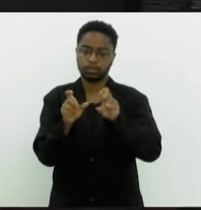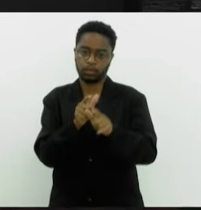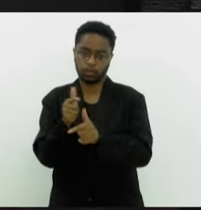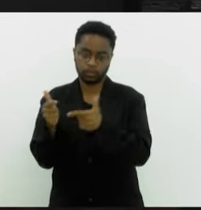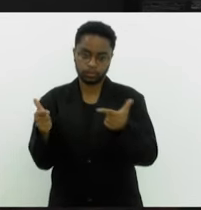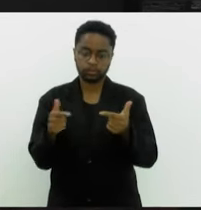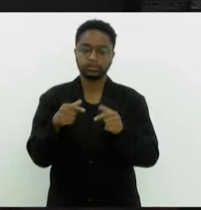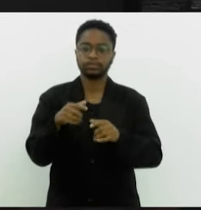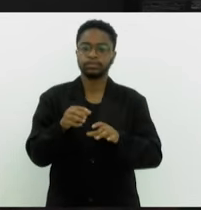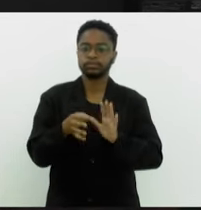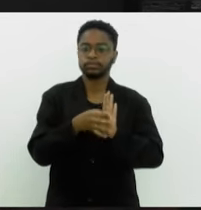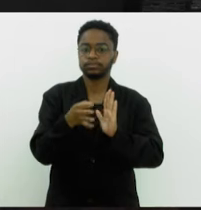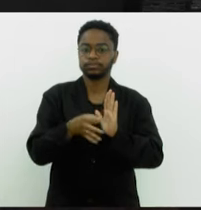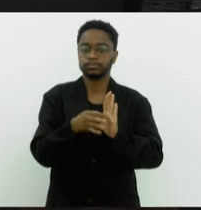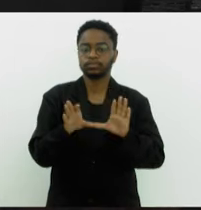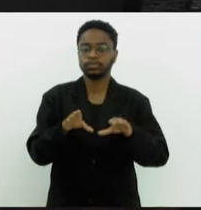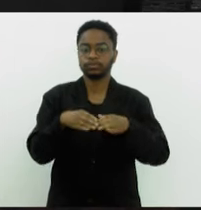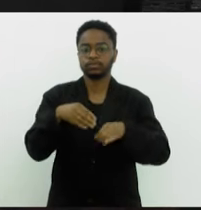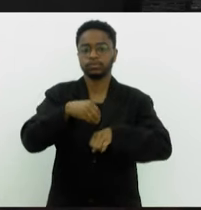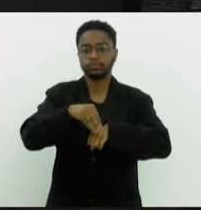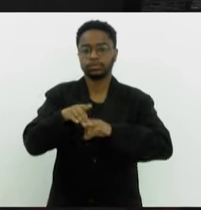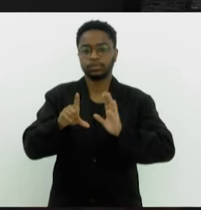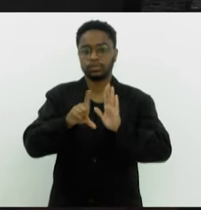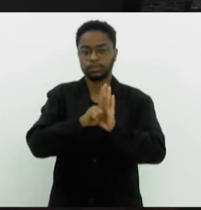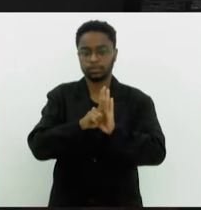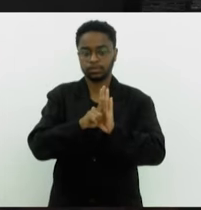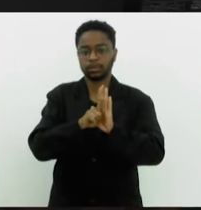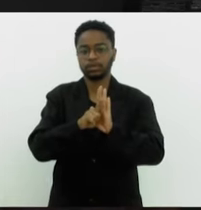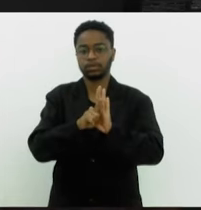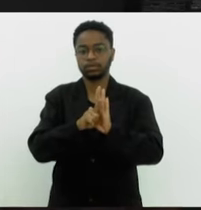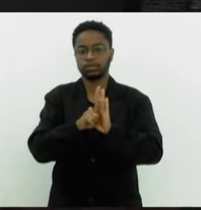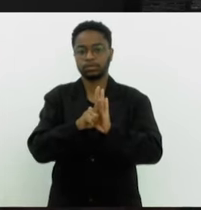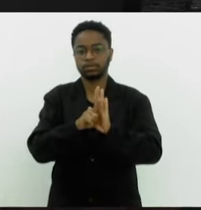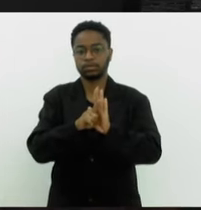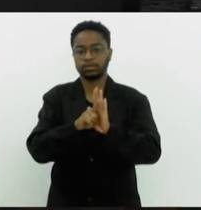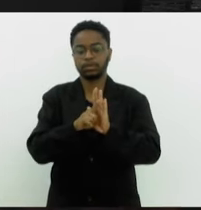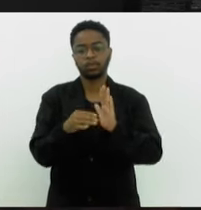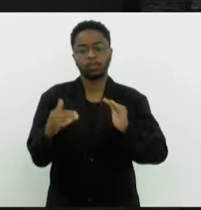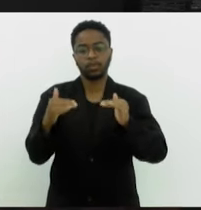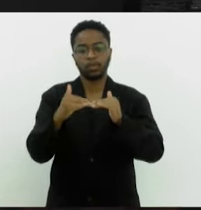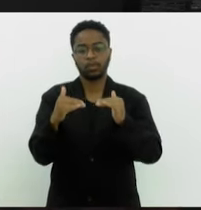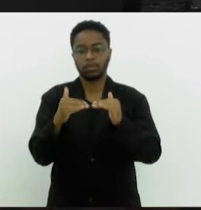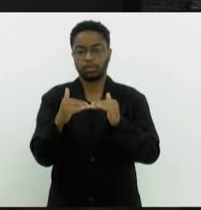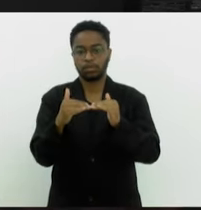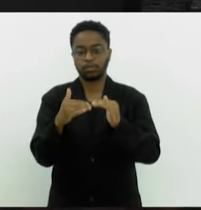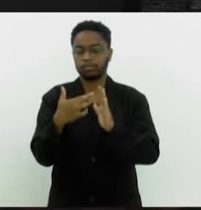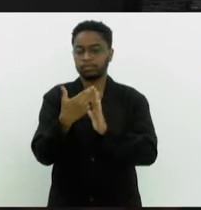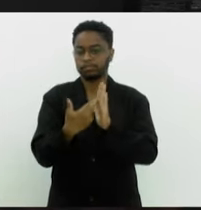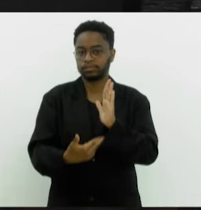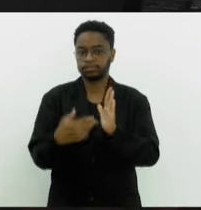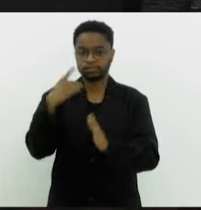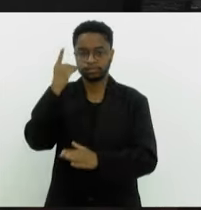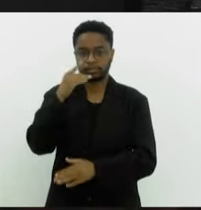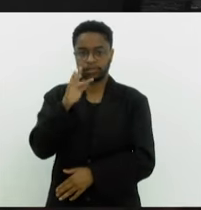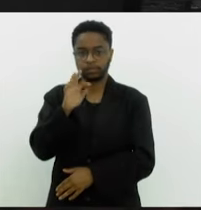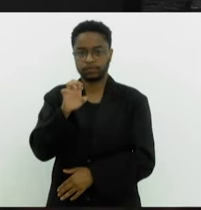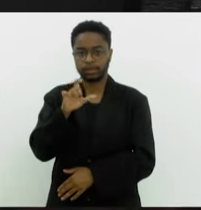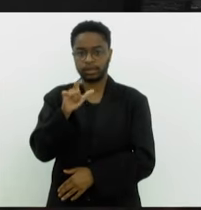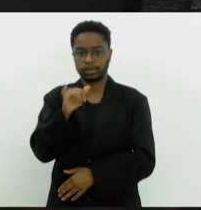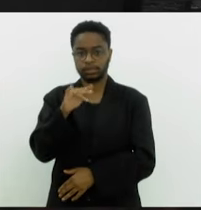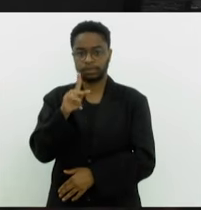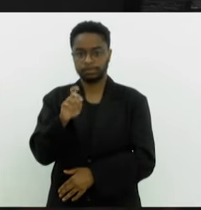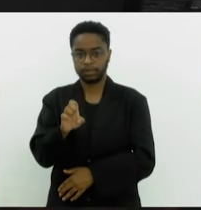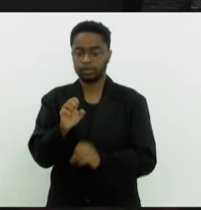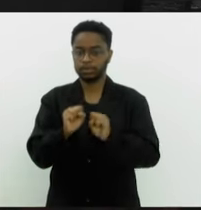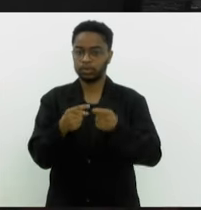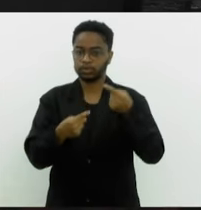comissão de indicações legislativas favorável, Relator, deputado Felipe Soares.